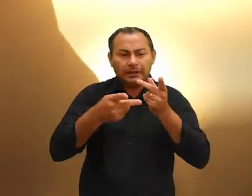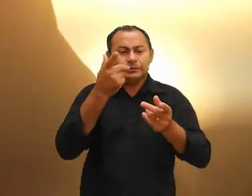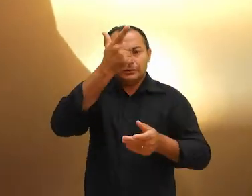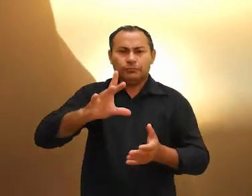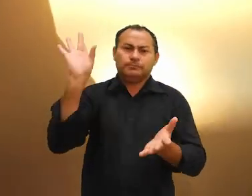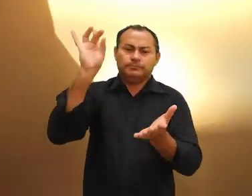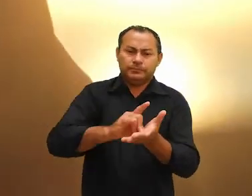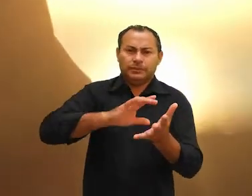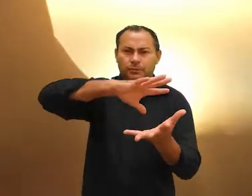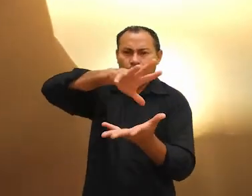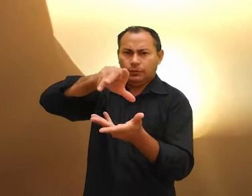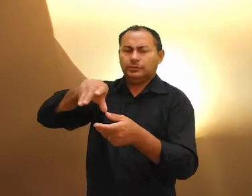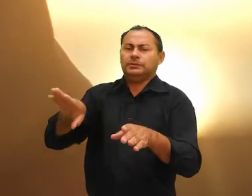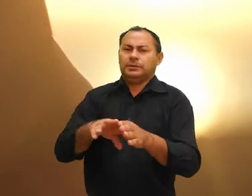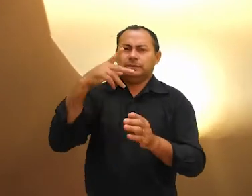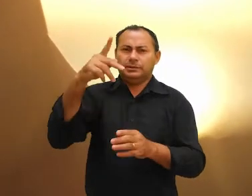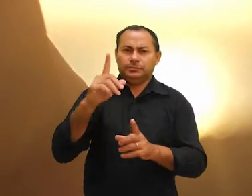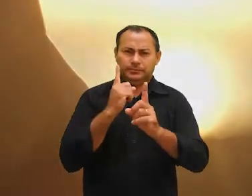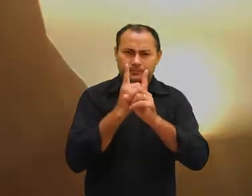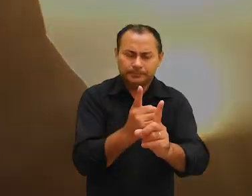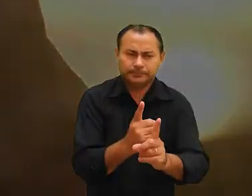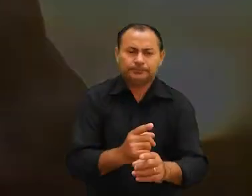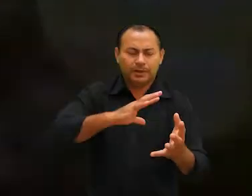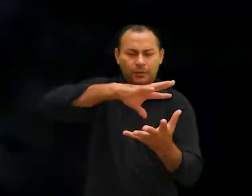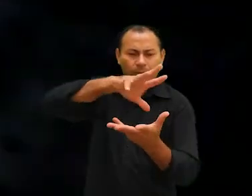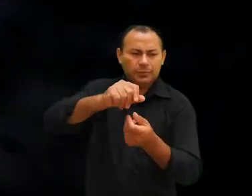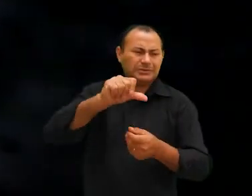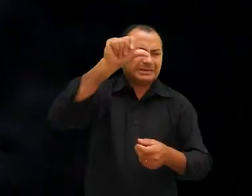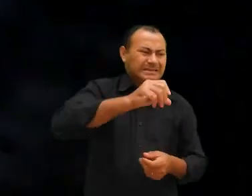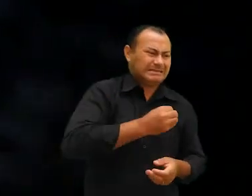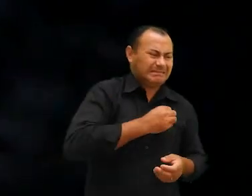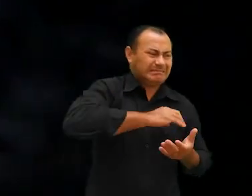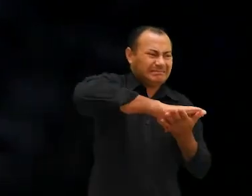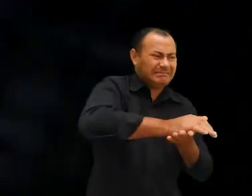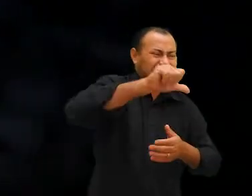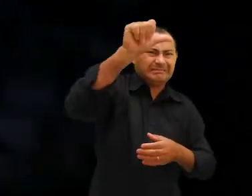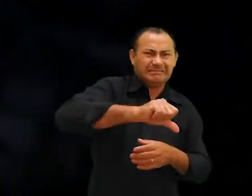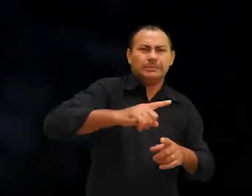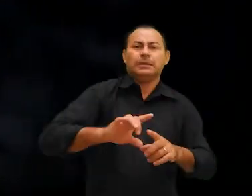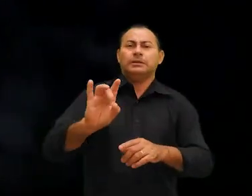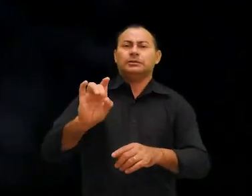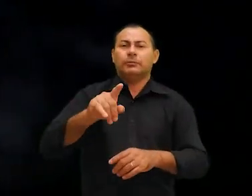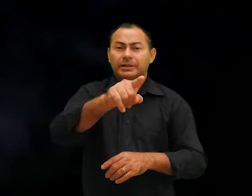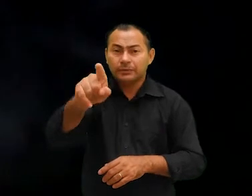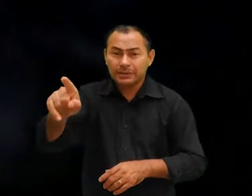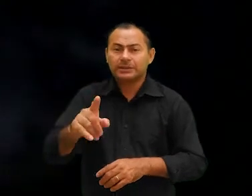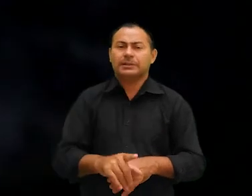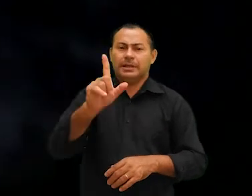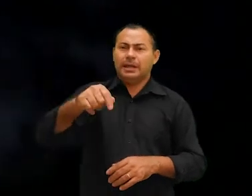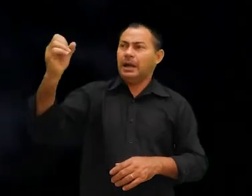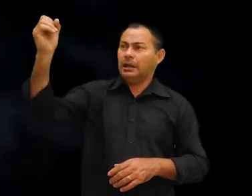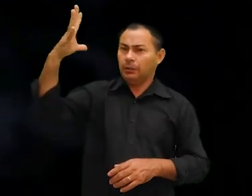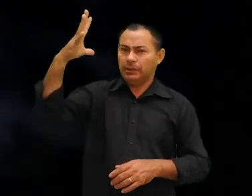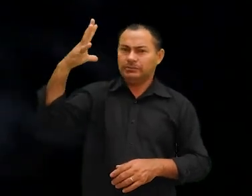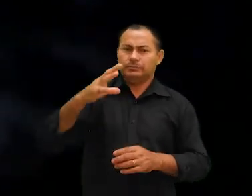fazendo uma afirmação a respeito do mundo e dos seus discípulos o mundo está nas trevas e vocês somente vocês